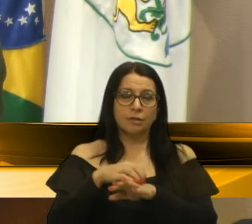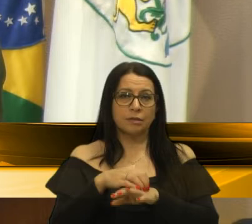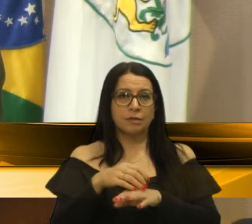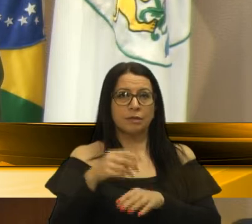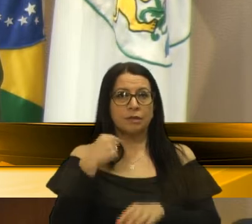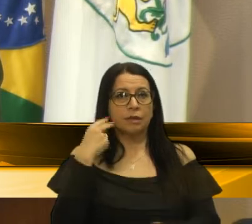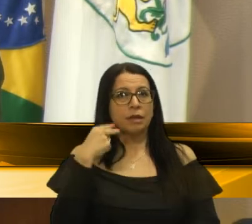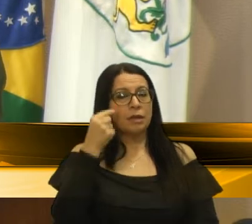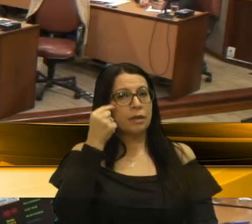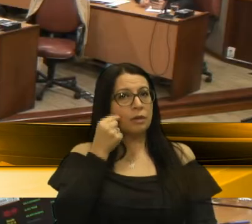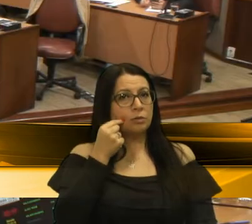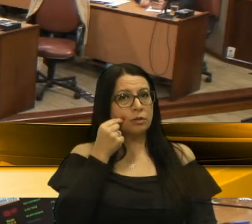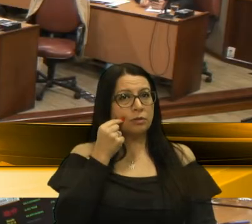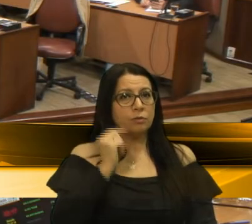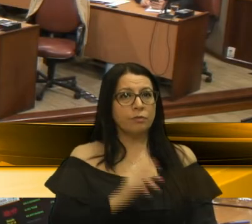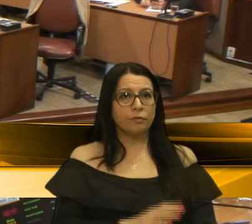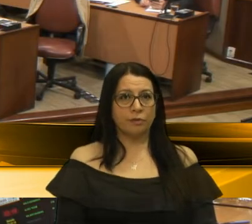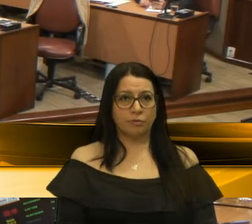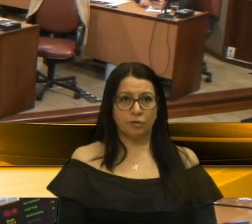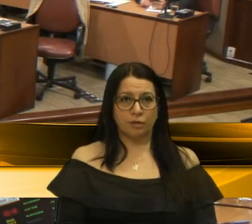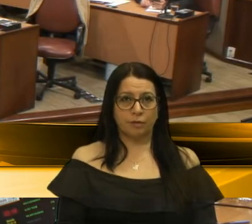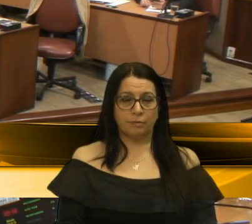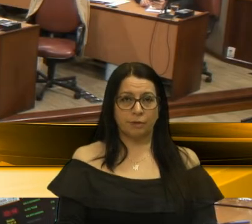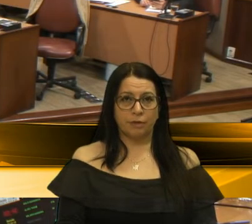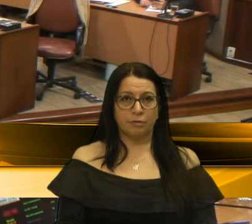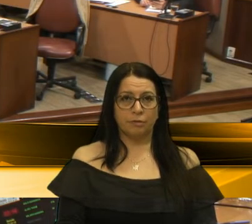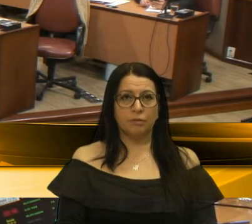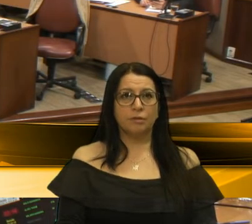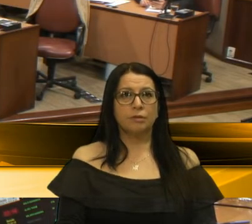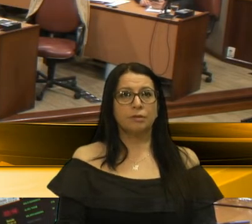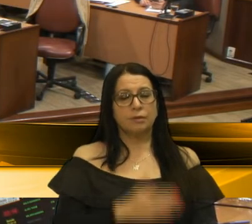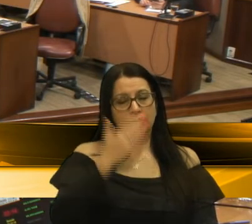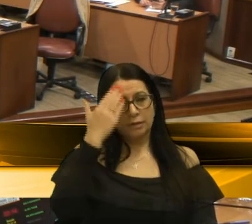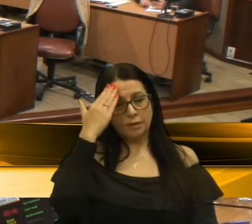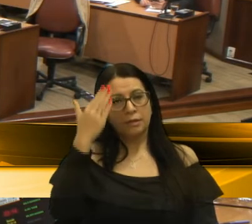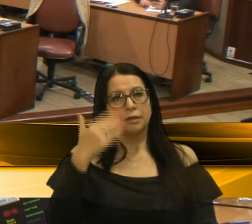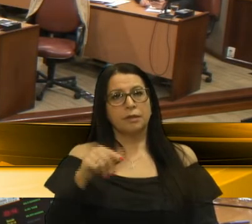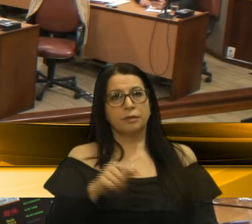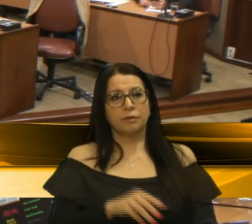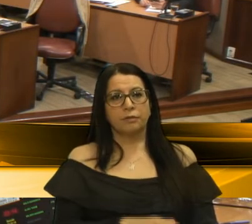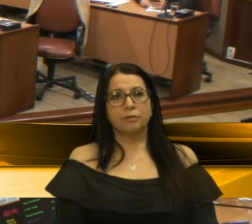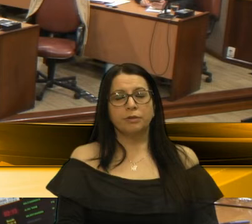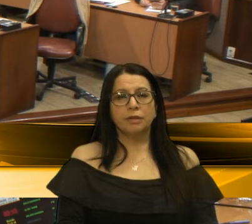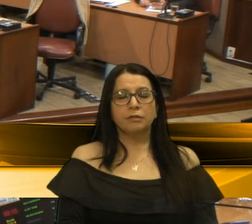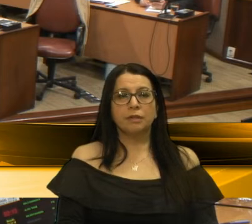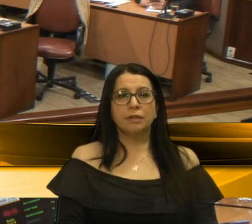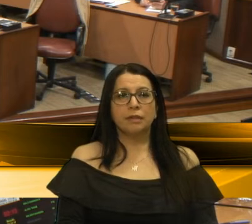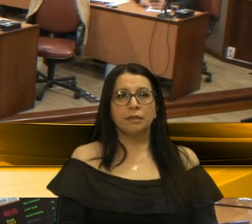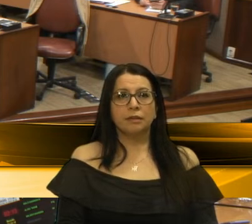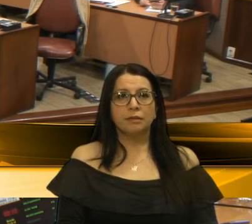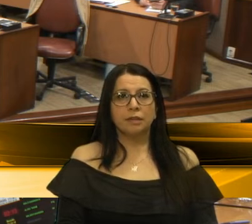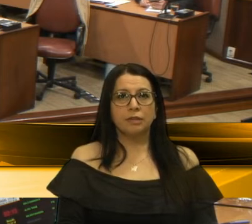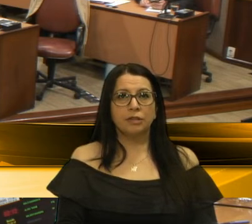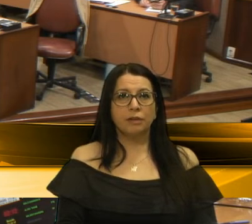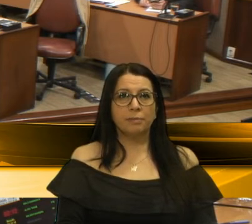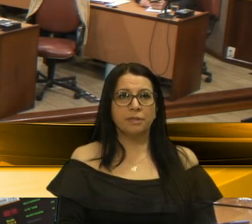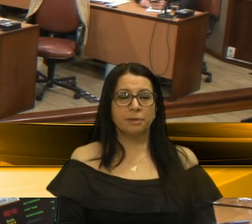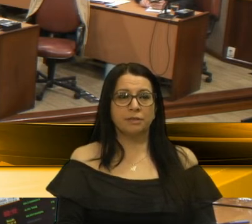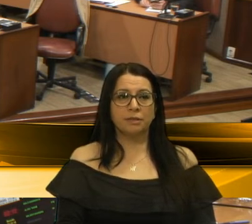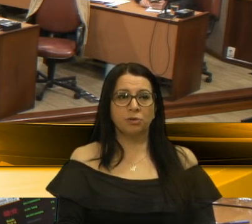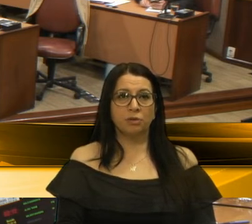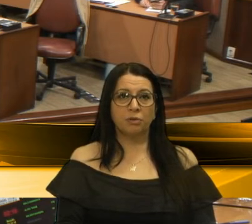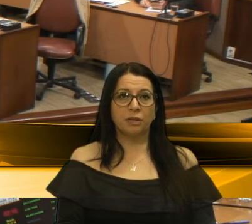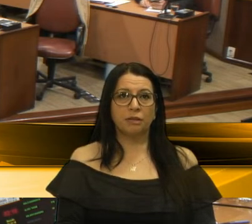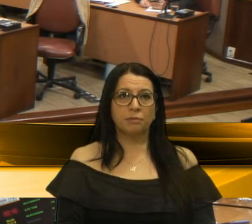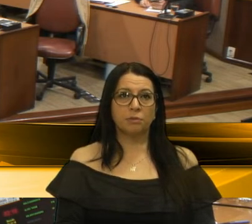Bandeira, seu à parte. Obrigado pela parte, vereadora Tatiane. Eu vejo que quando se toca nesse